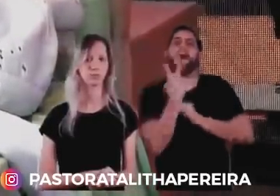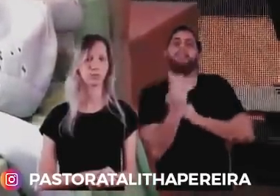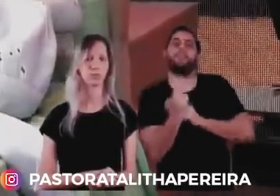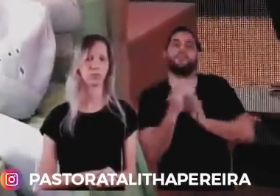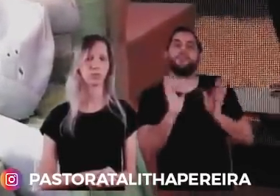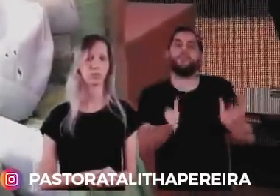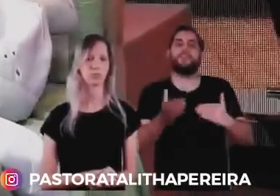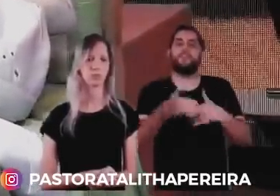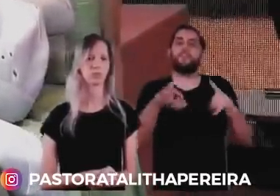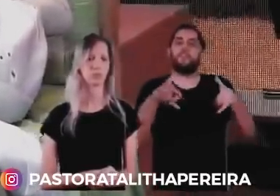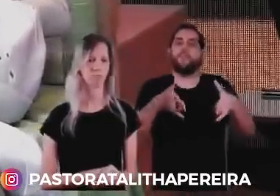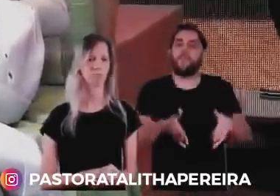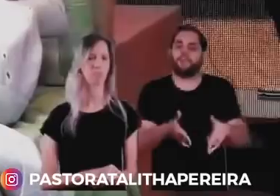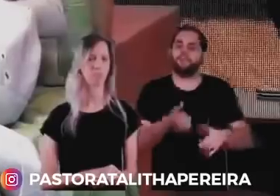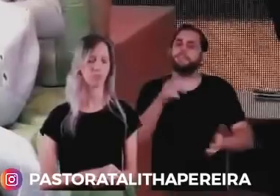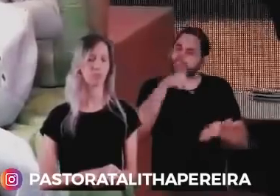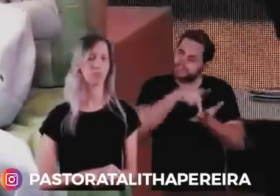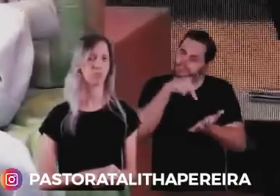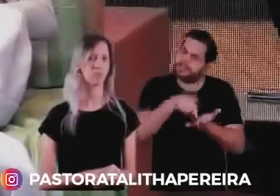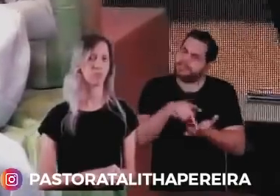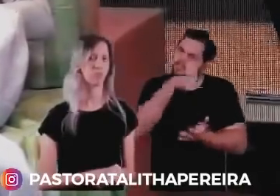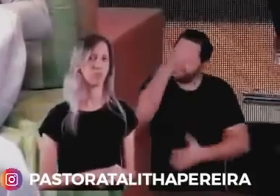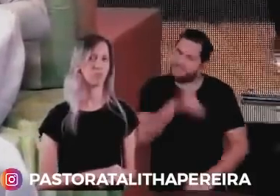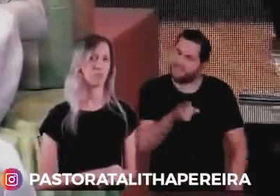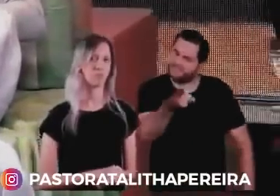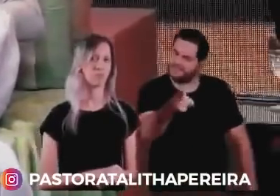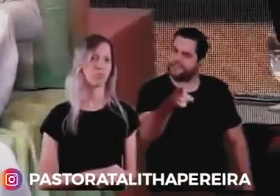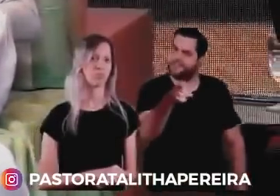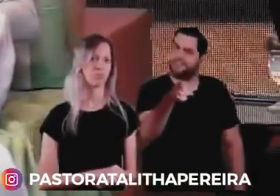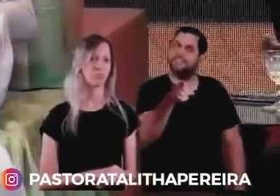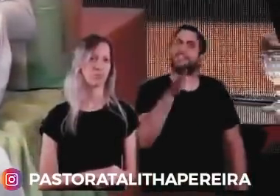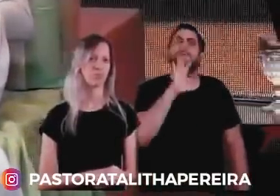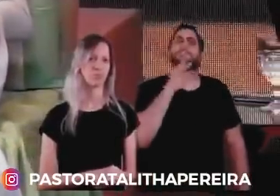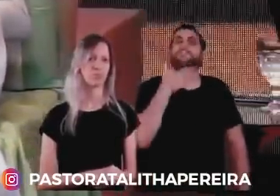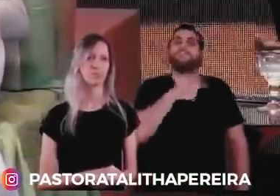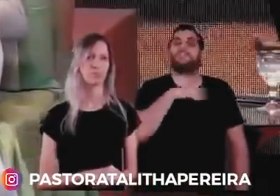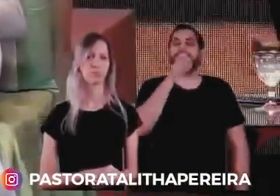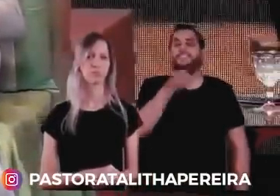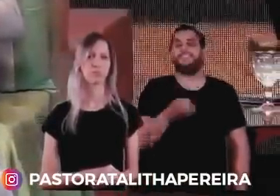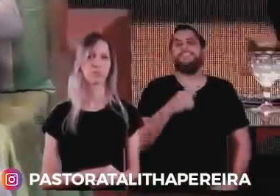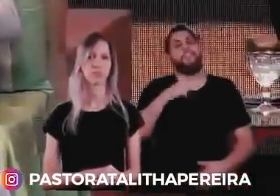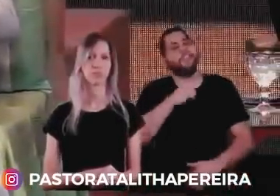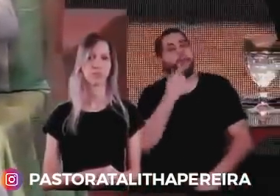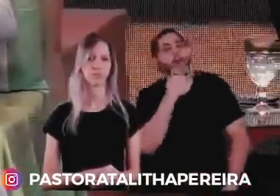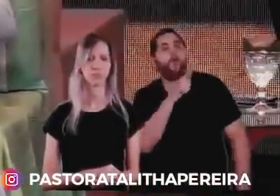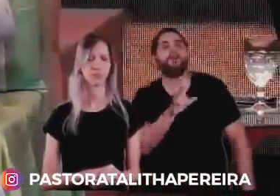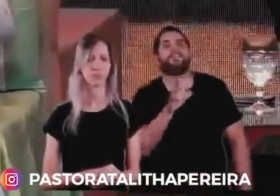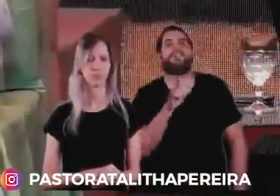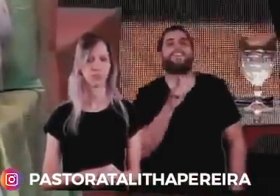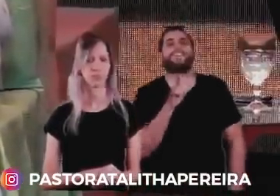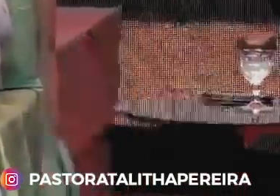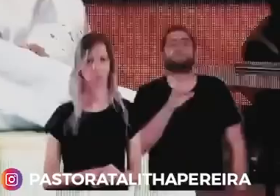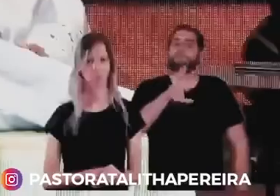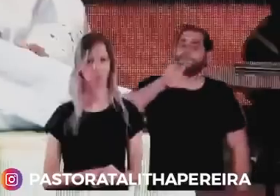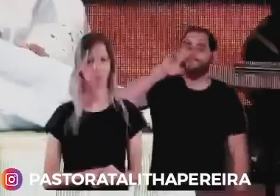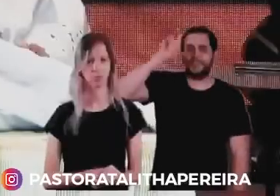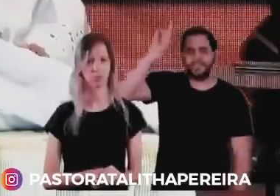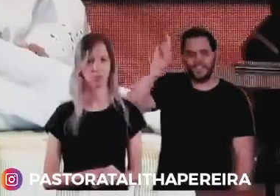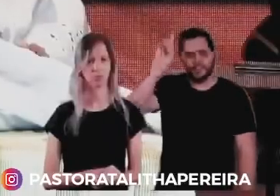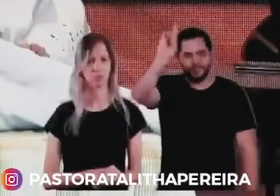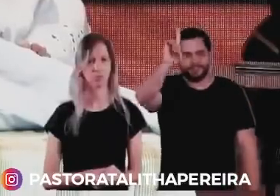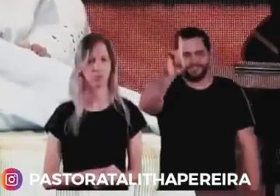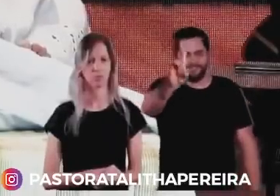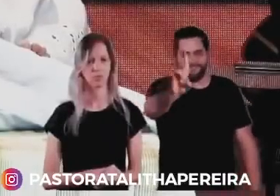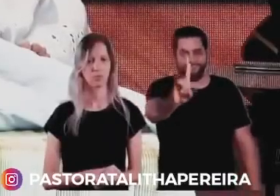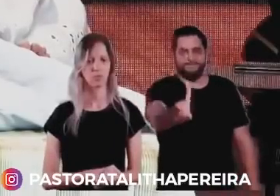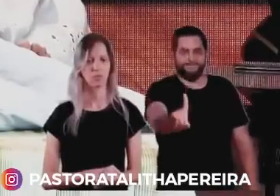seu quarto. Leve essa certeza, porque se você levar essa certeza, tenha outra certeza já de quebra. Deus vai estar presente